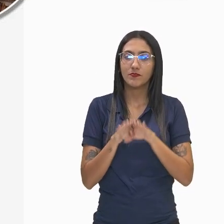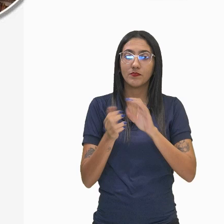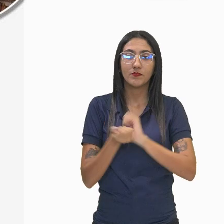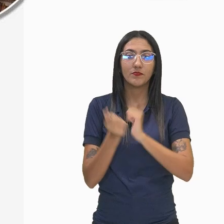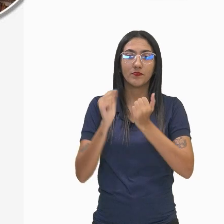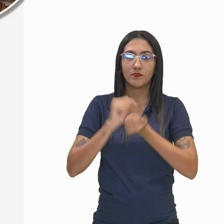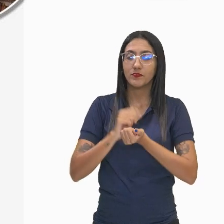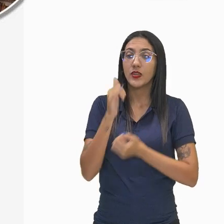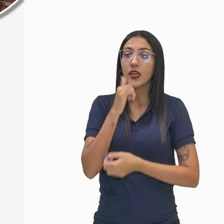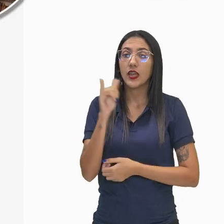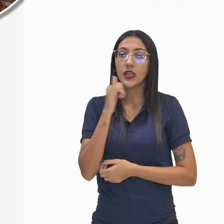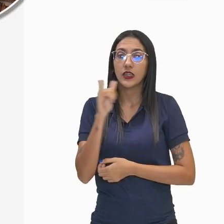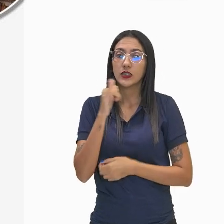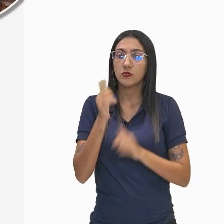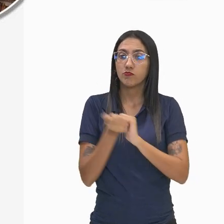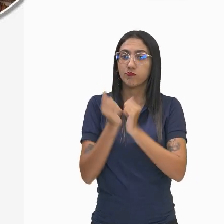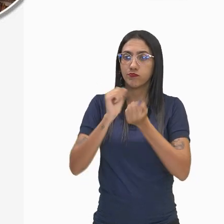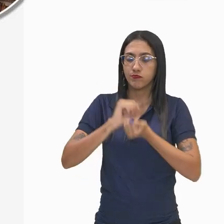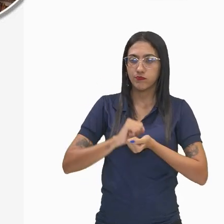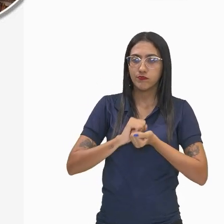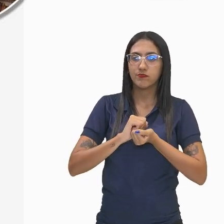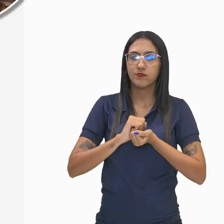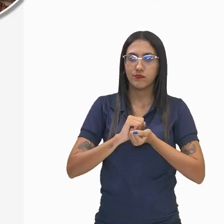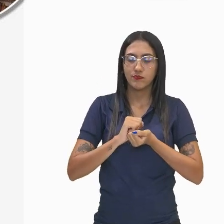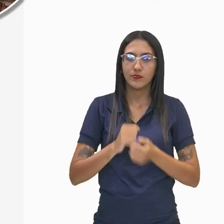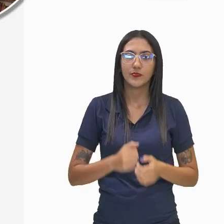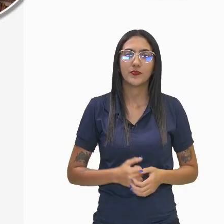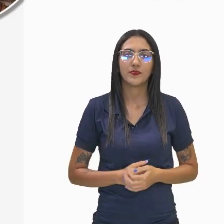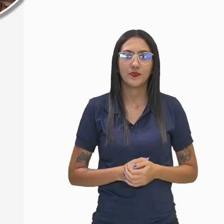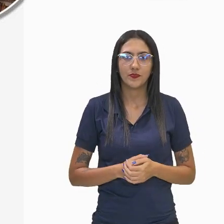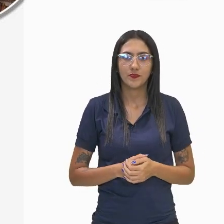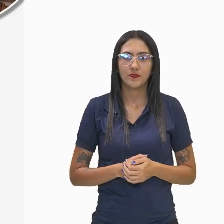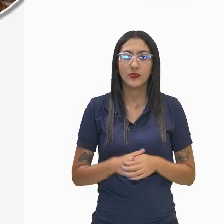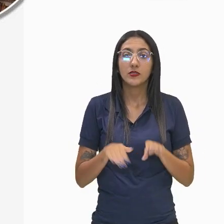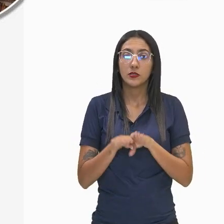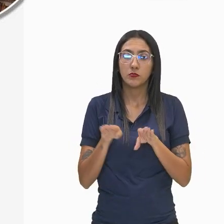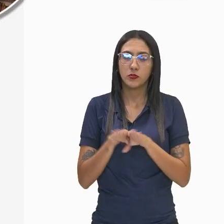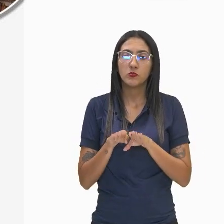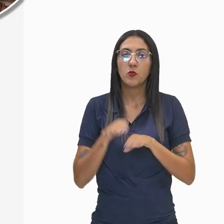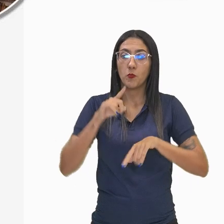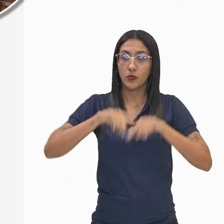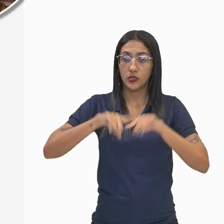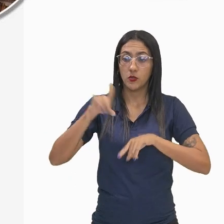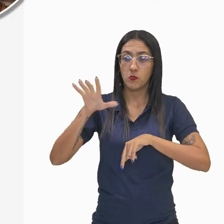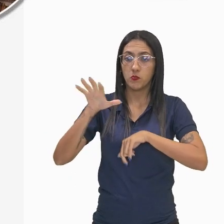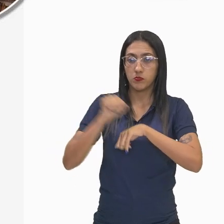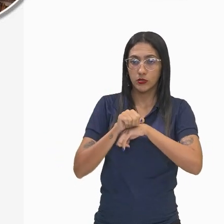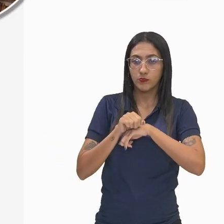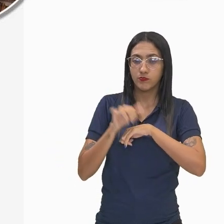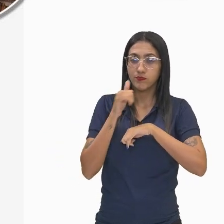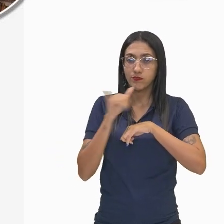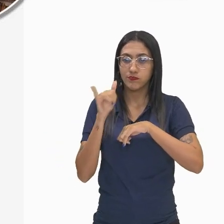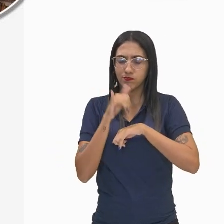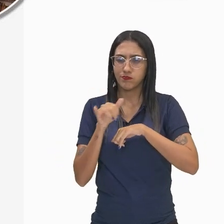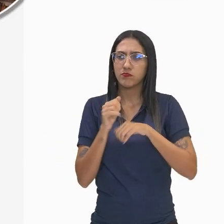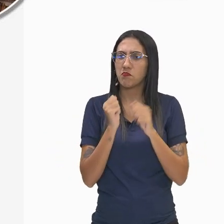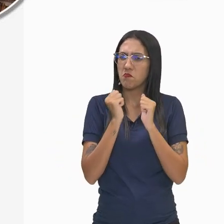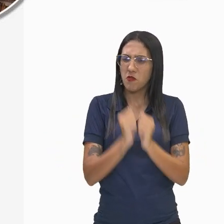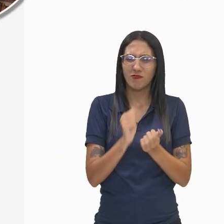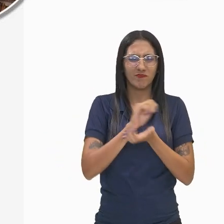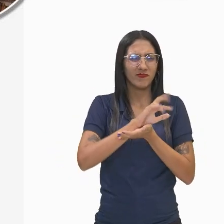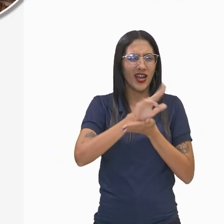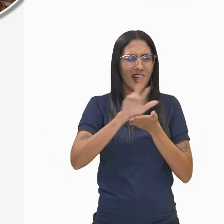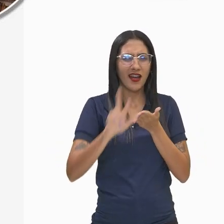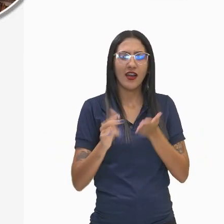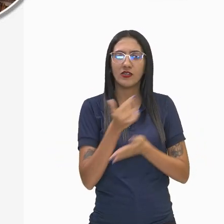energia elétrica em energia mecânica, né? Um receptor ele pode transformar a energia elétrica em várias outras